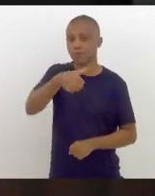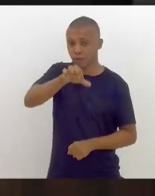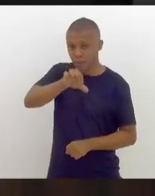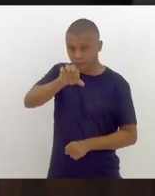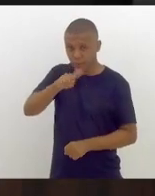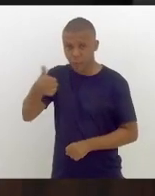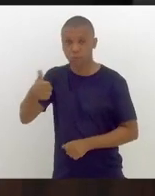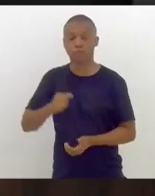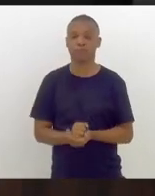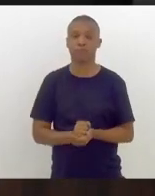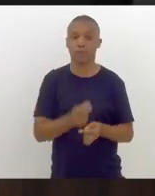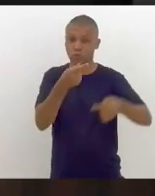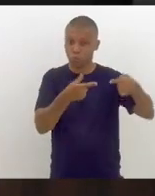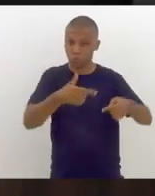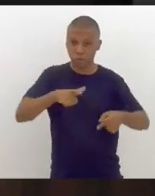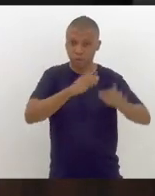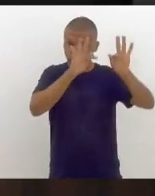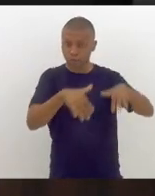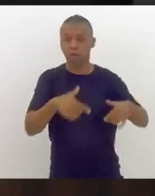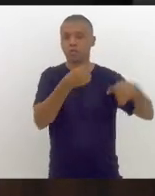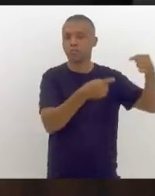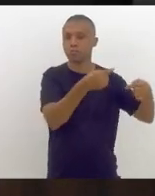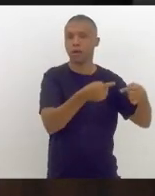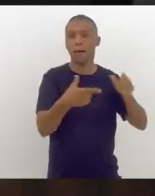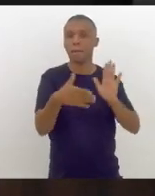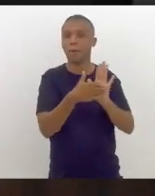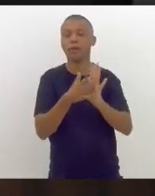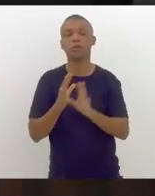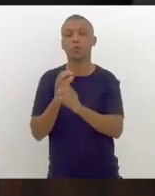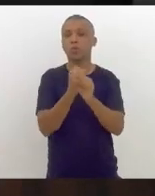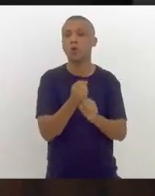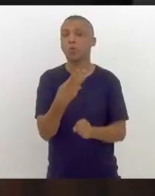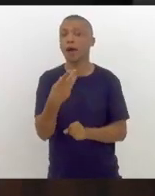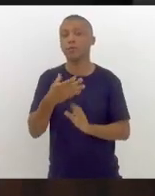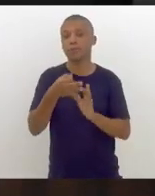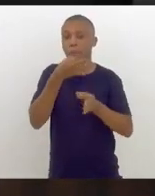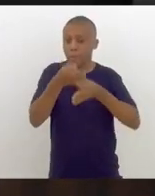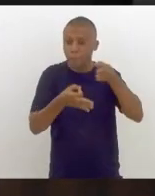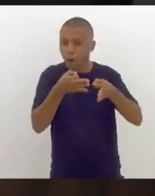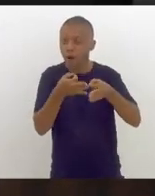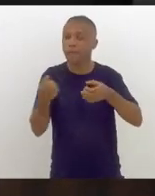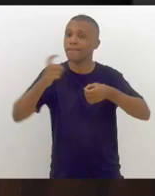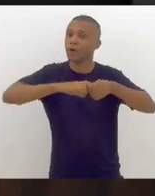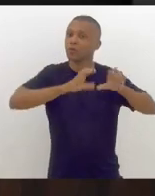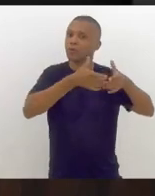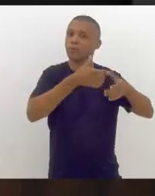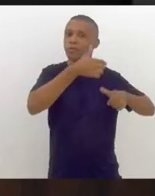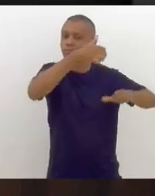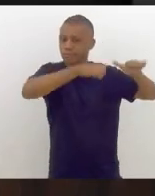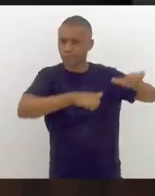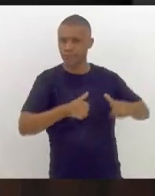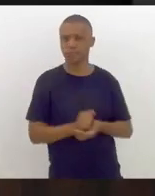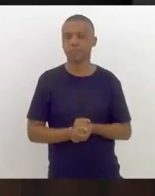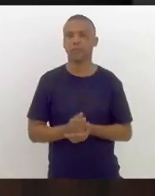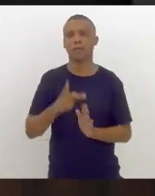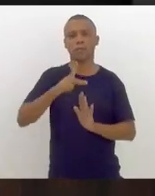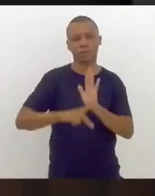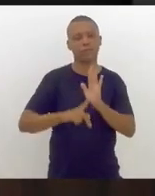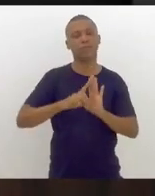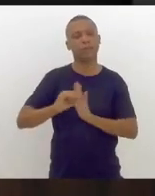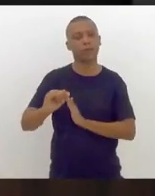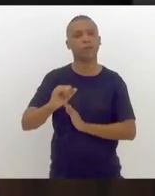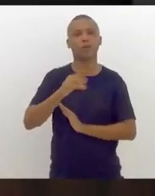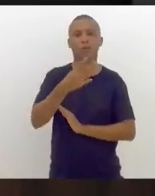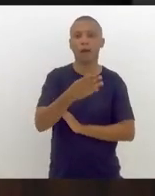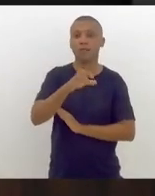da discussão presente proposta recebeu quatro emendas e retornas comissões projeto de lei número 4298 a de 21 de